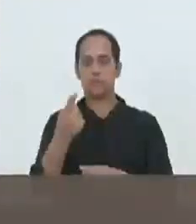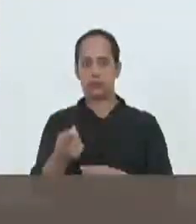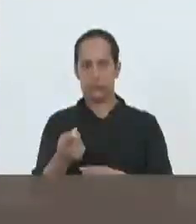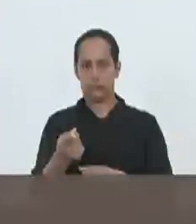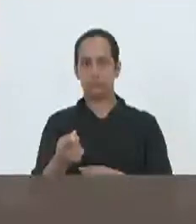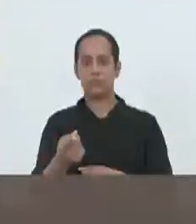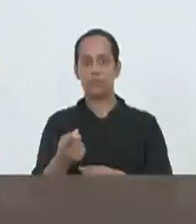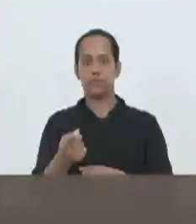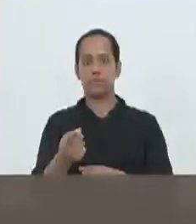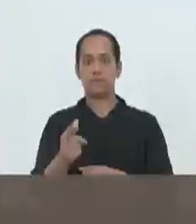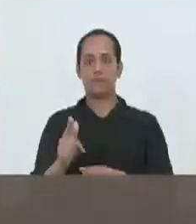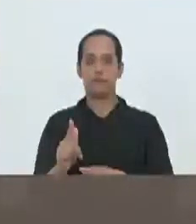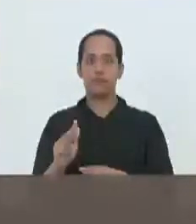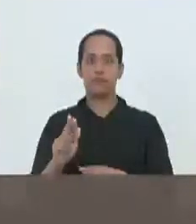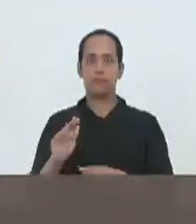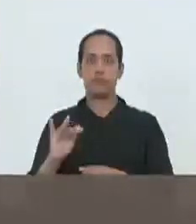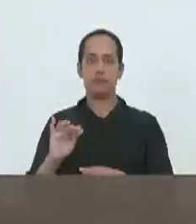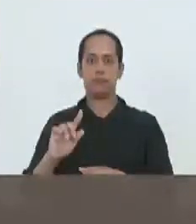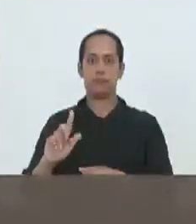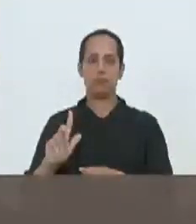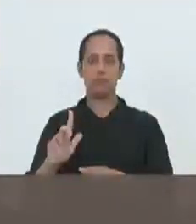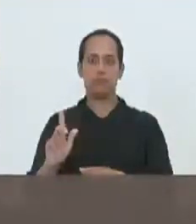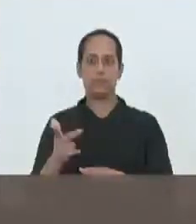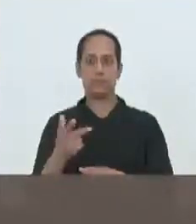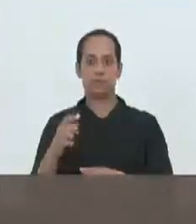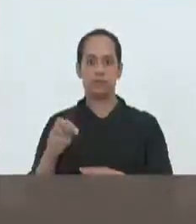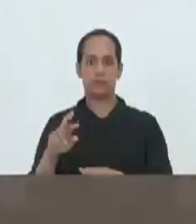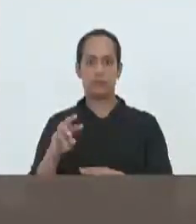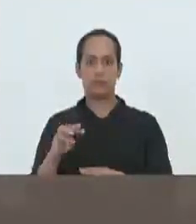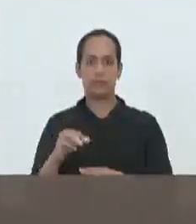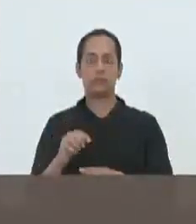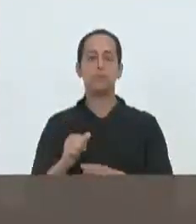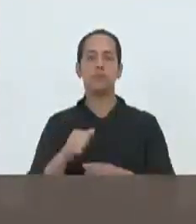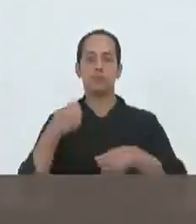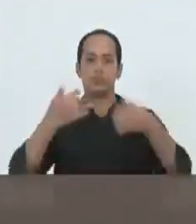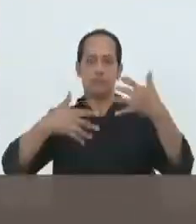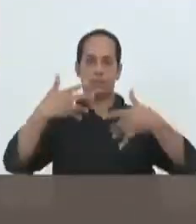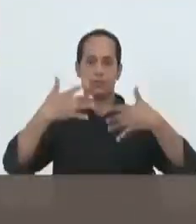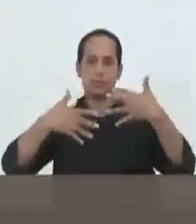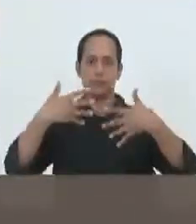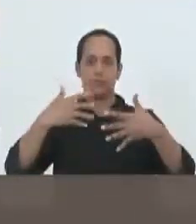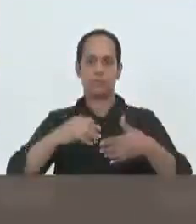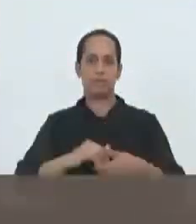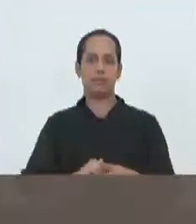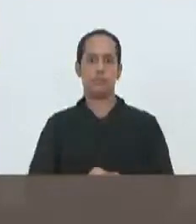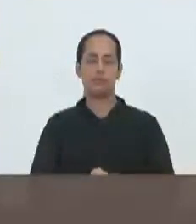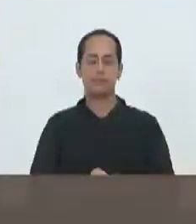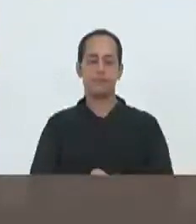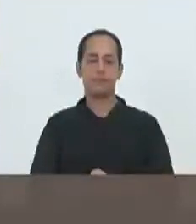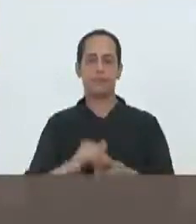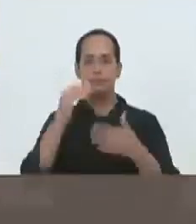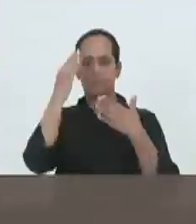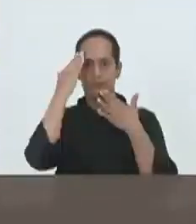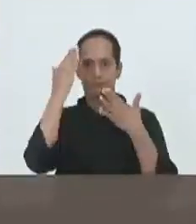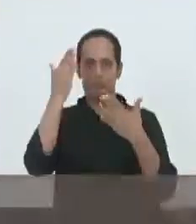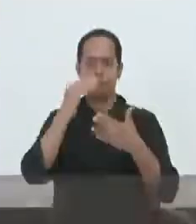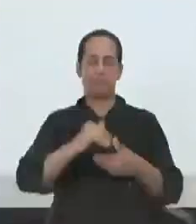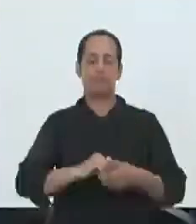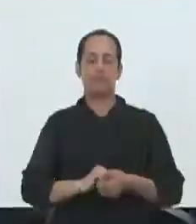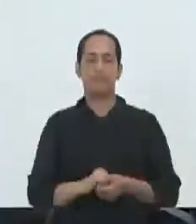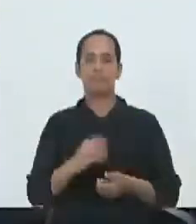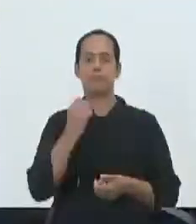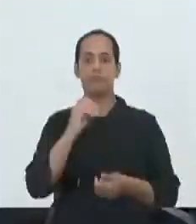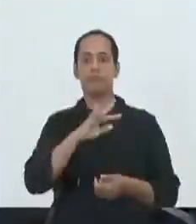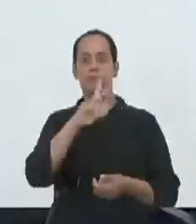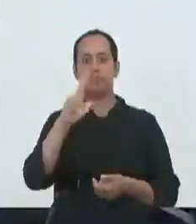explanação né posteriormente passamos pro o Guilherme farar a explanação Obrigado Bom dia senhor